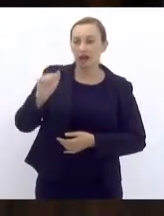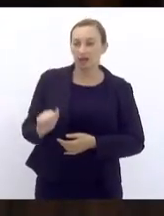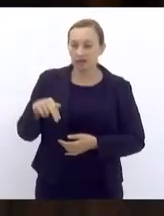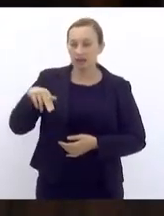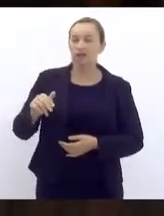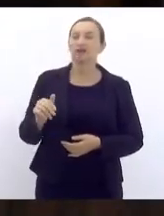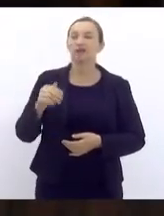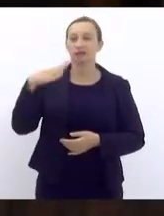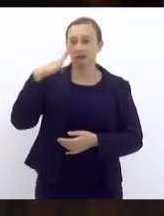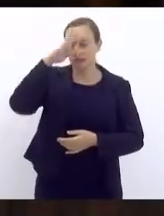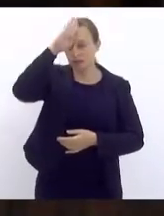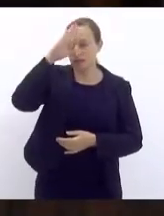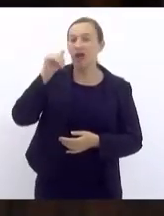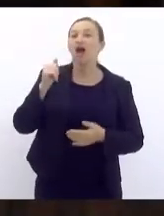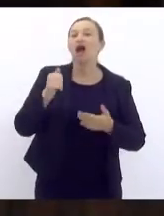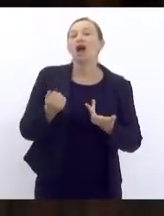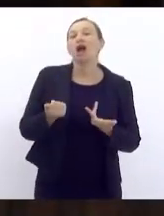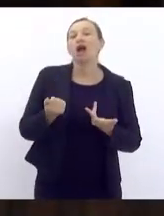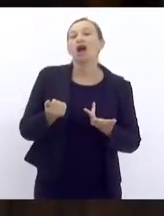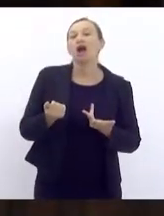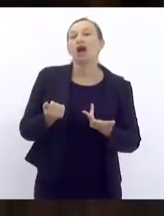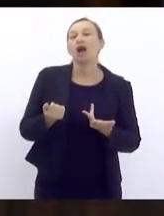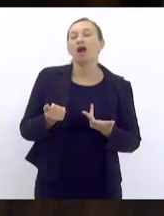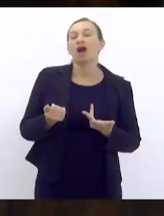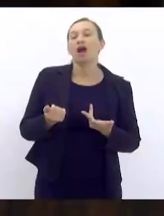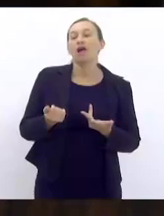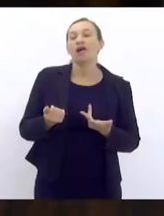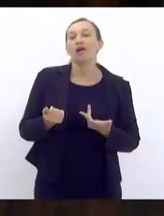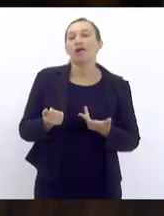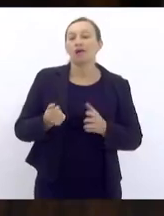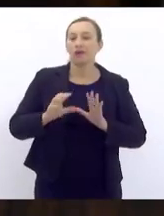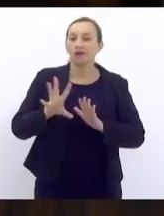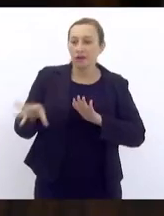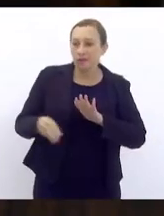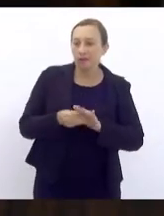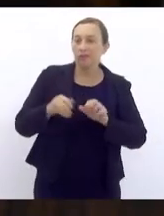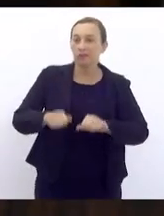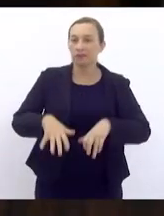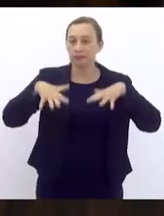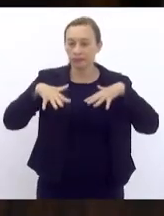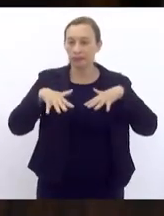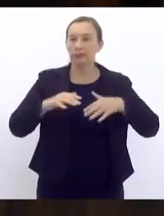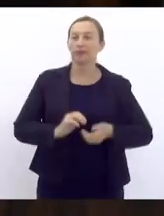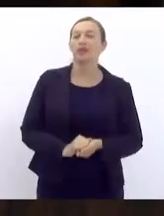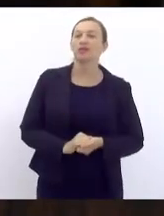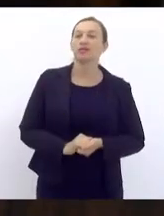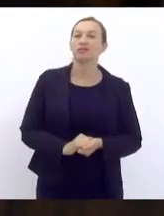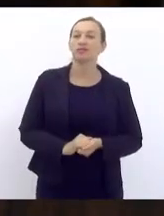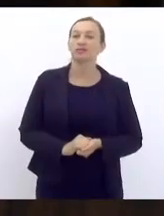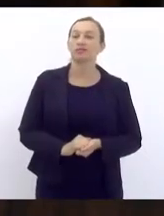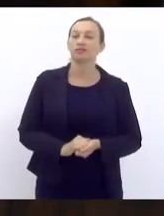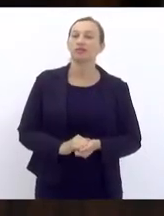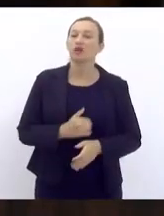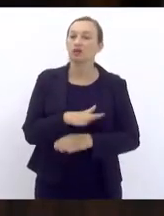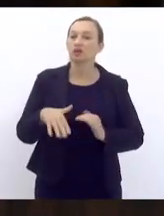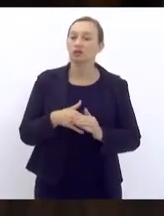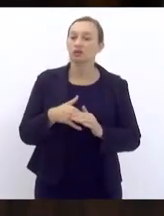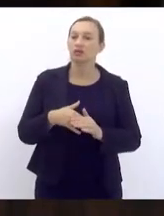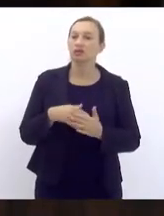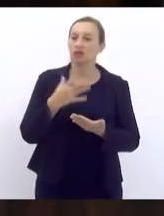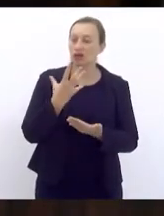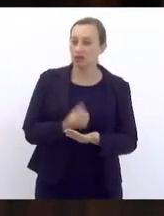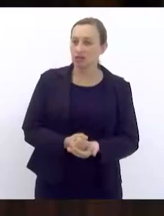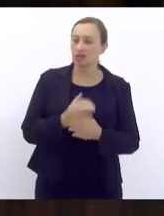votação, as emendas de plenário com o parecer favorável. Senhores que aprovam,